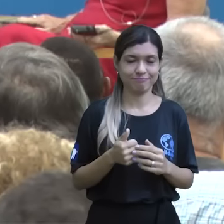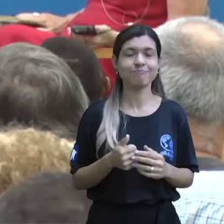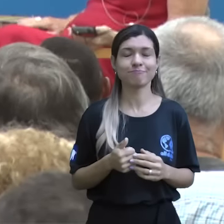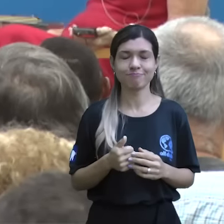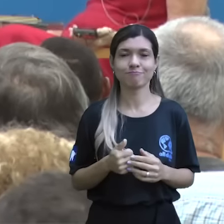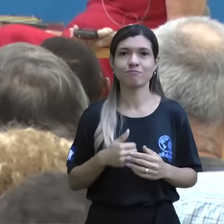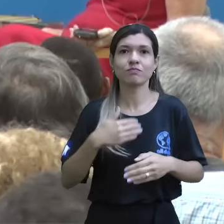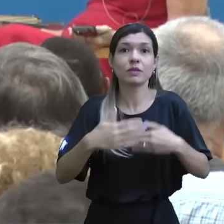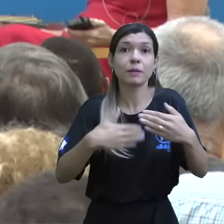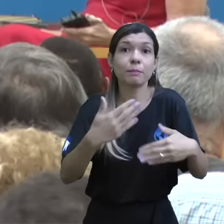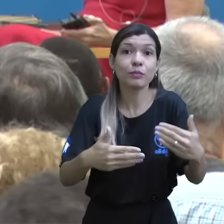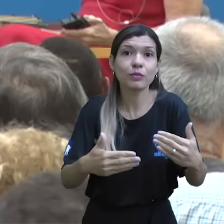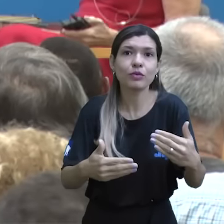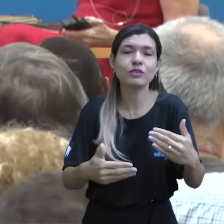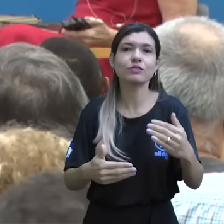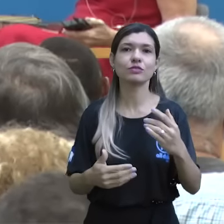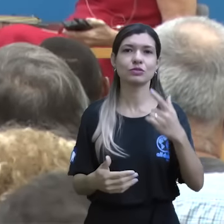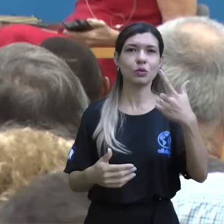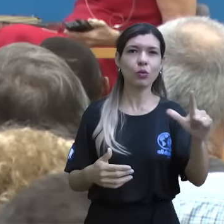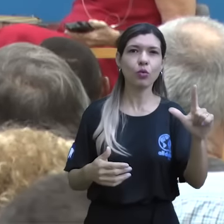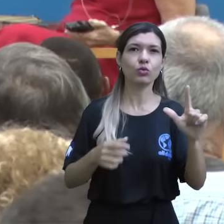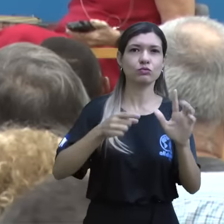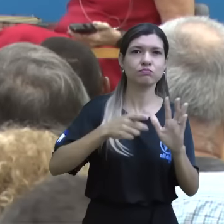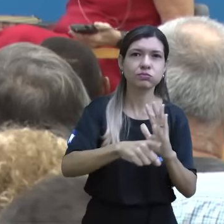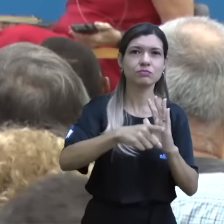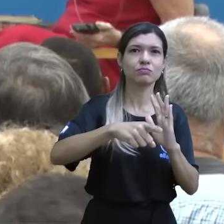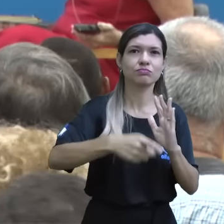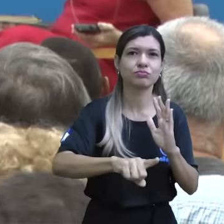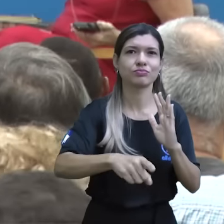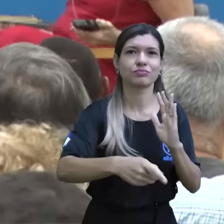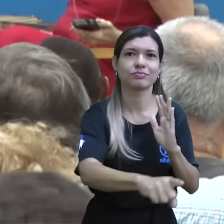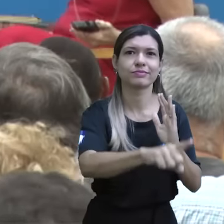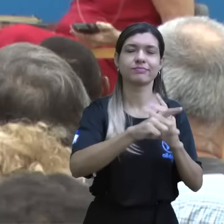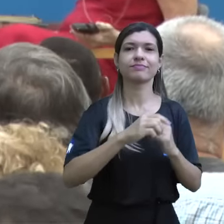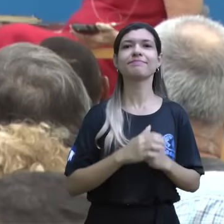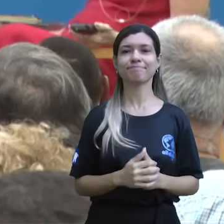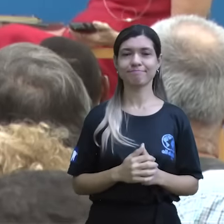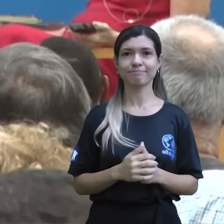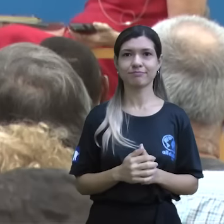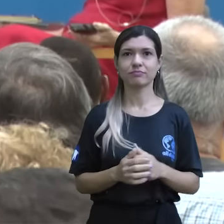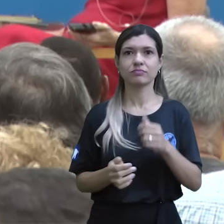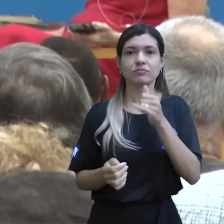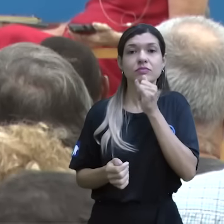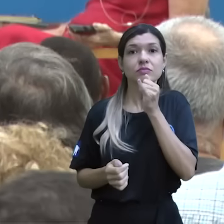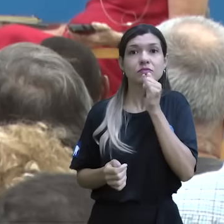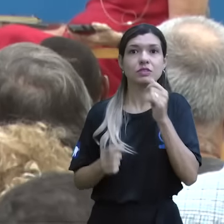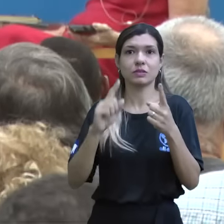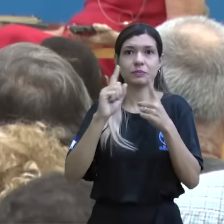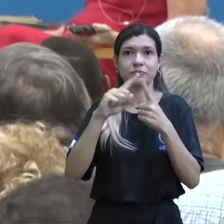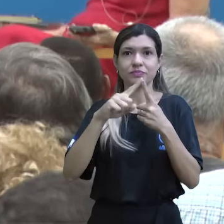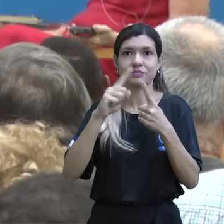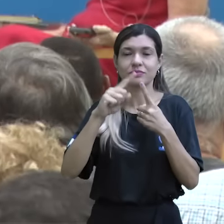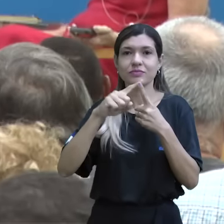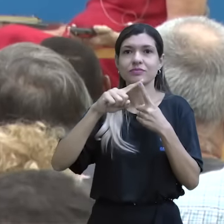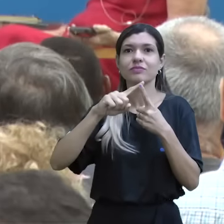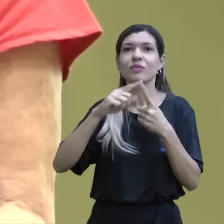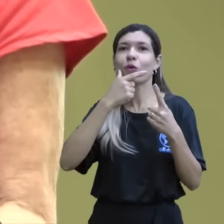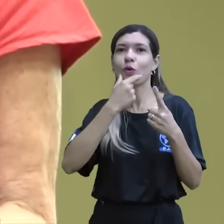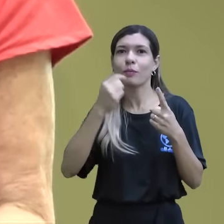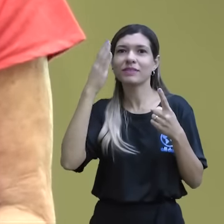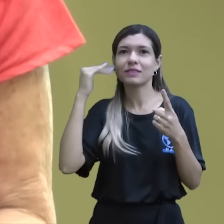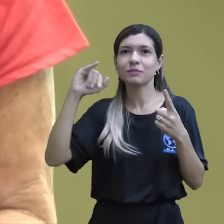Homem que Sabia Javanês, eles adoram, porque é o menino passando a perna nos sabidos. Então, é isso.